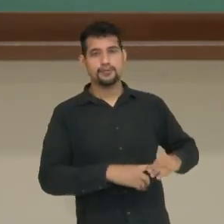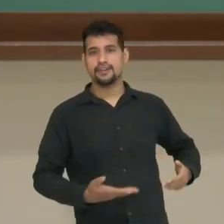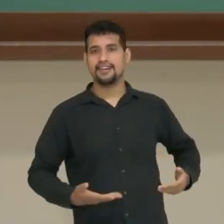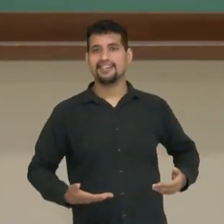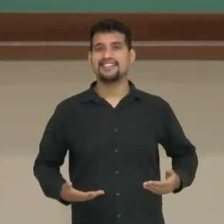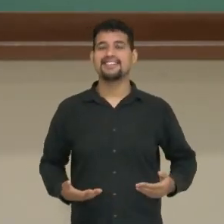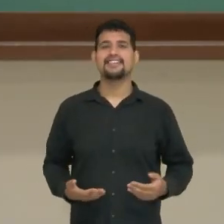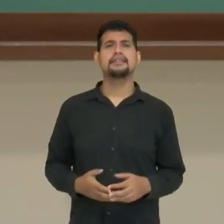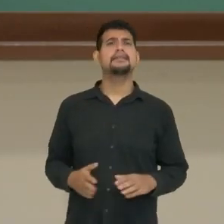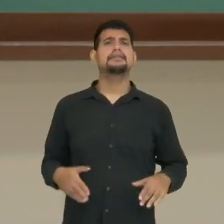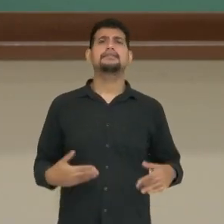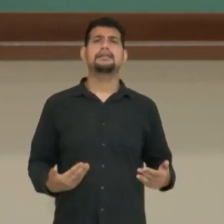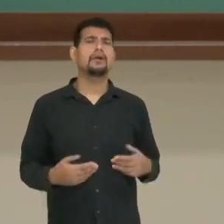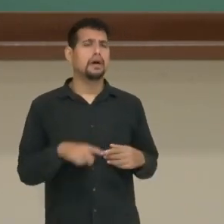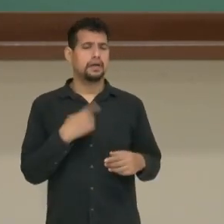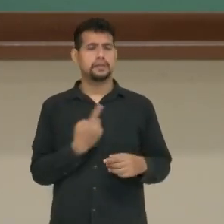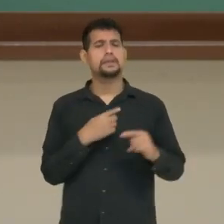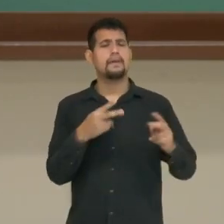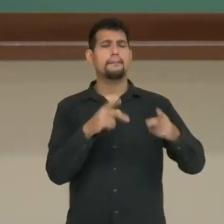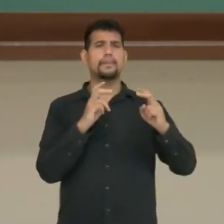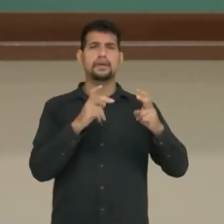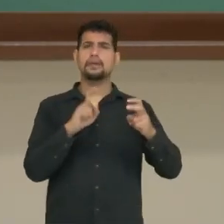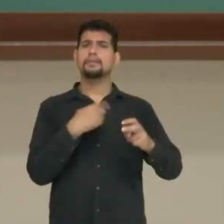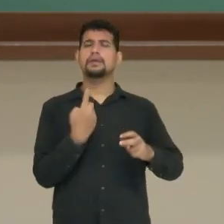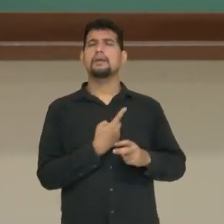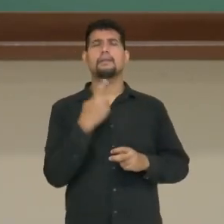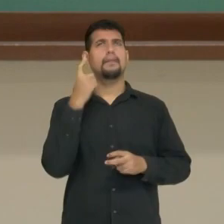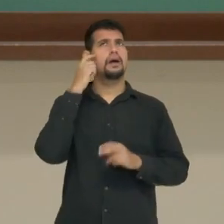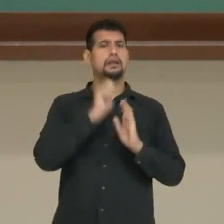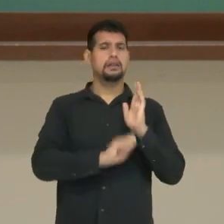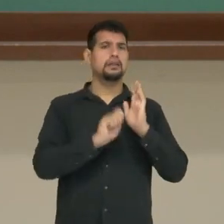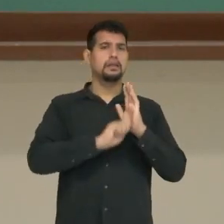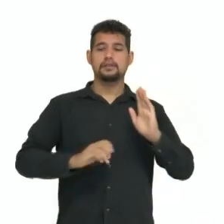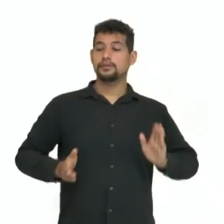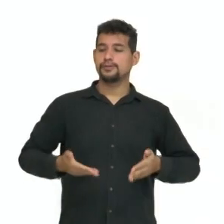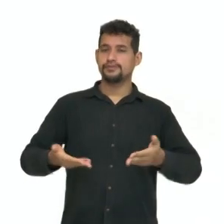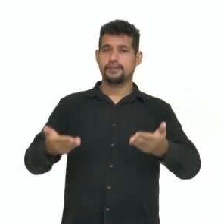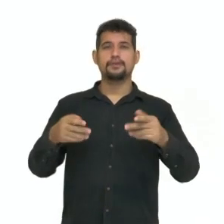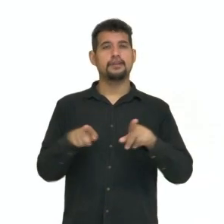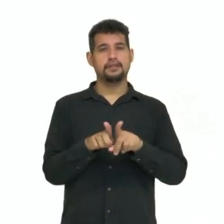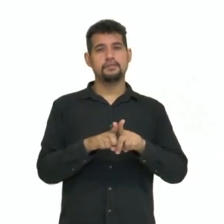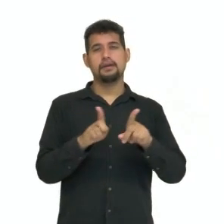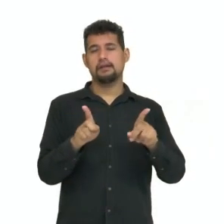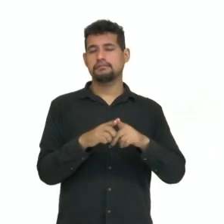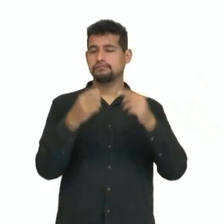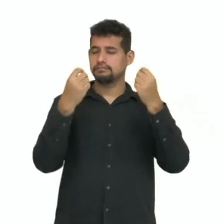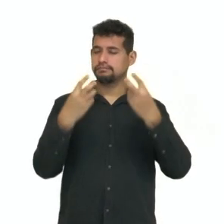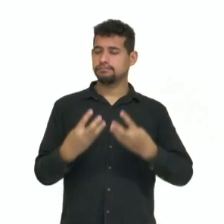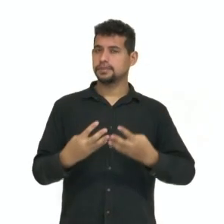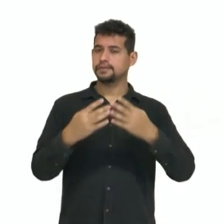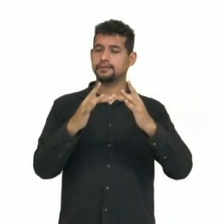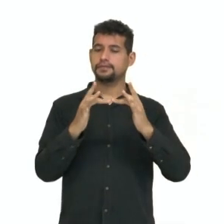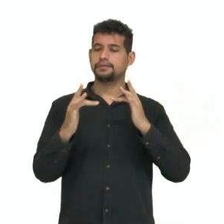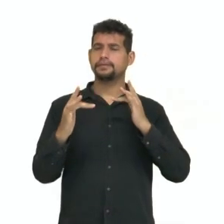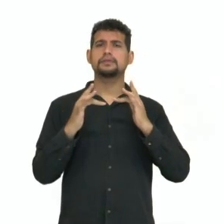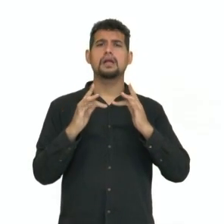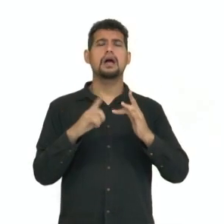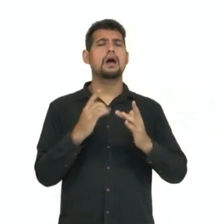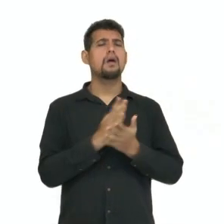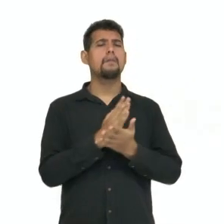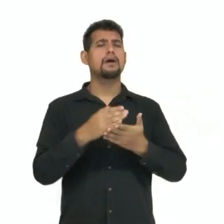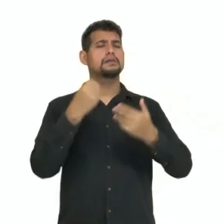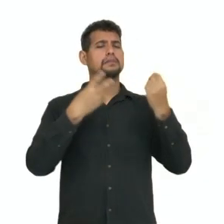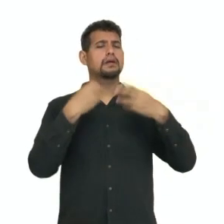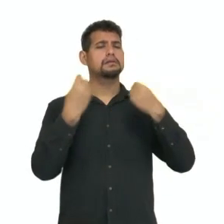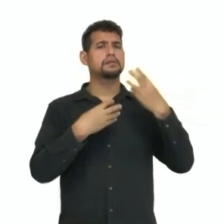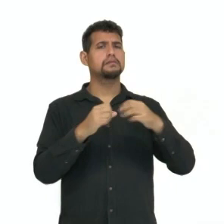Voltei. E aí percebemos o quê? Que considerando o texto motivador, o medo sutil da desconexão, os argumentos que